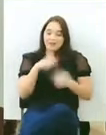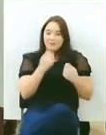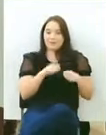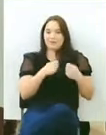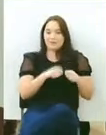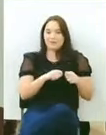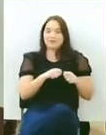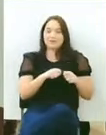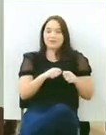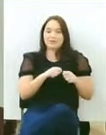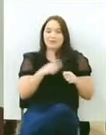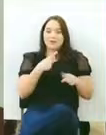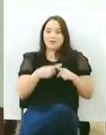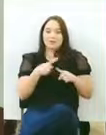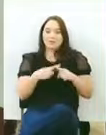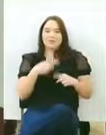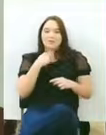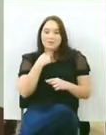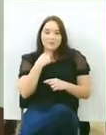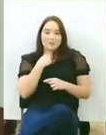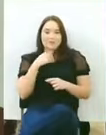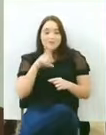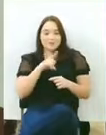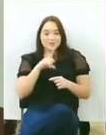assim exatamente porque um dos